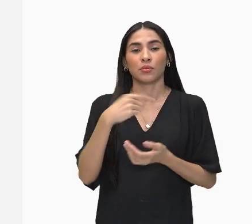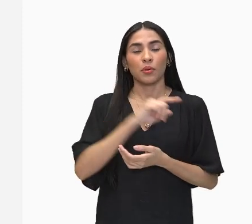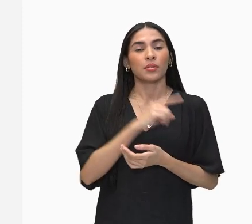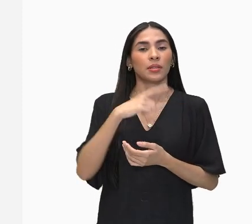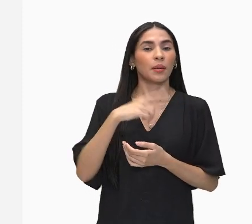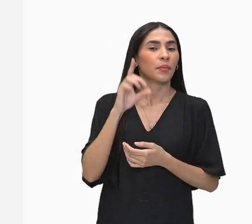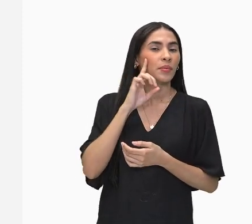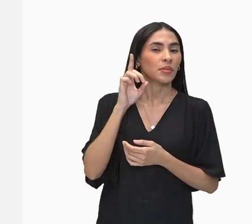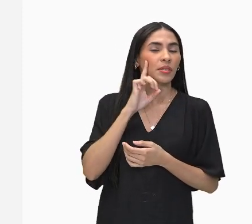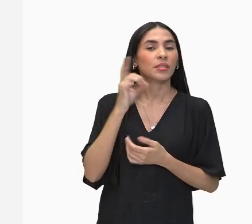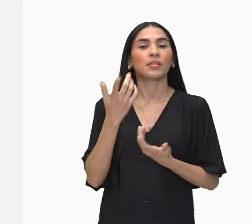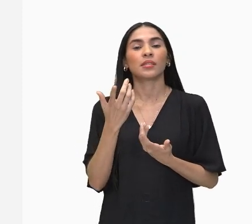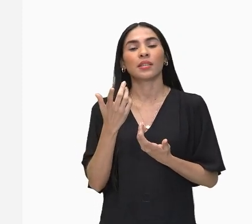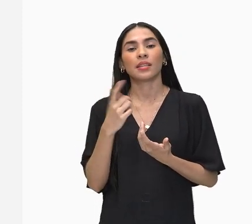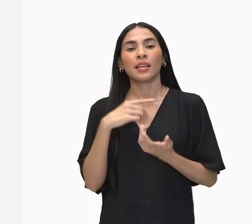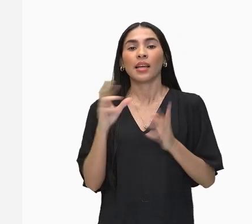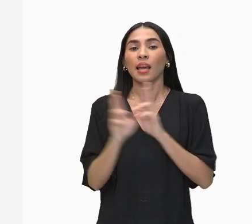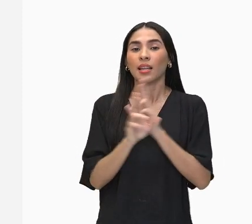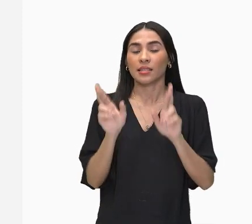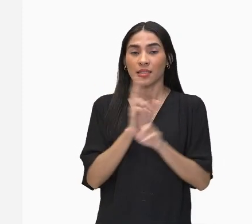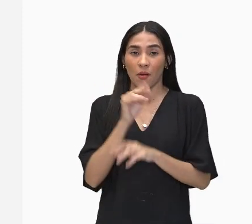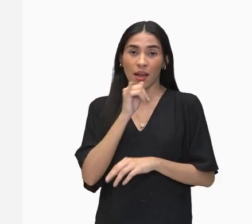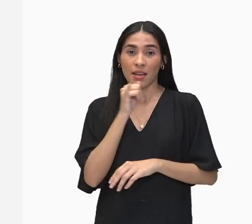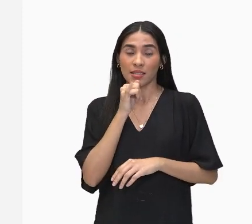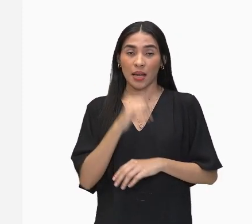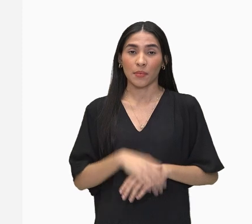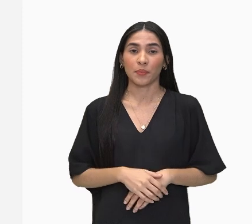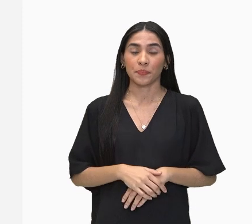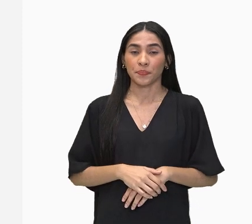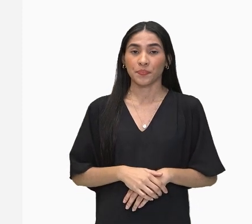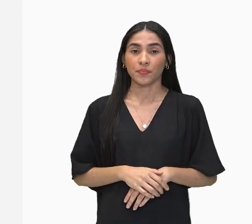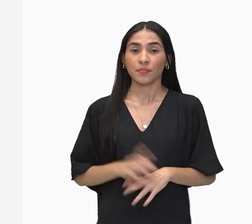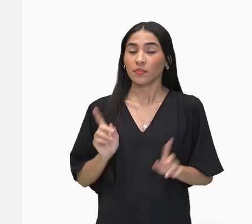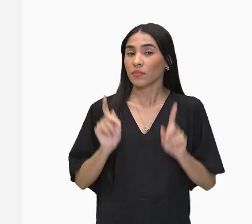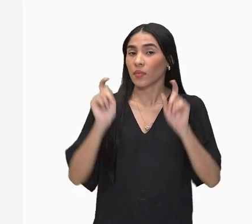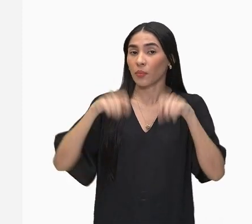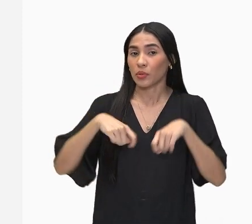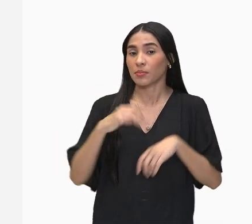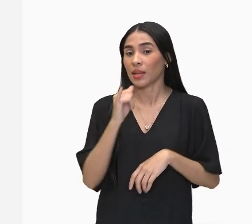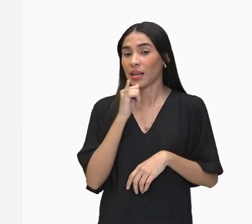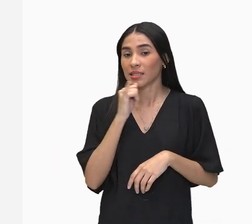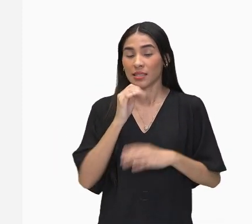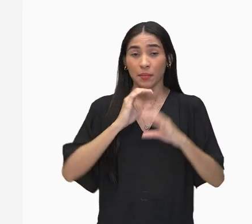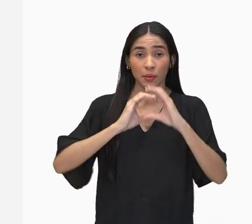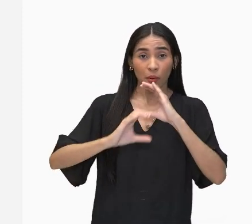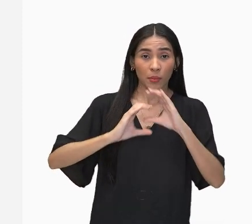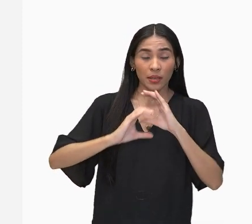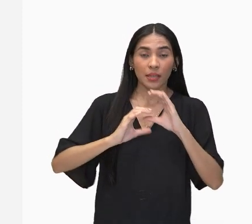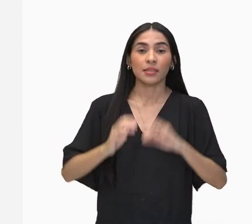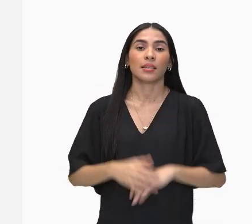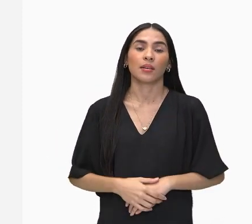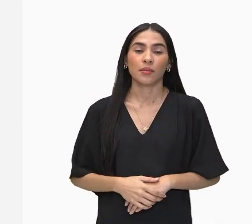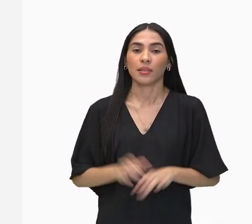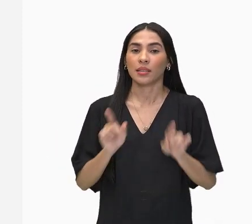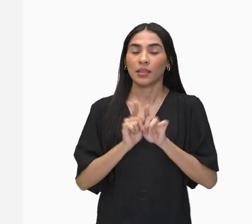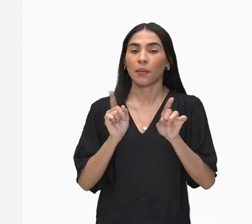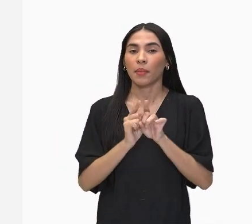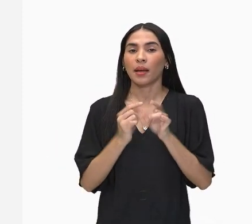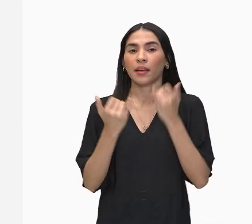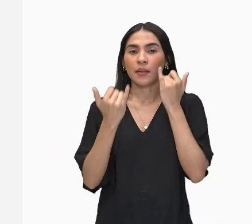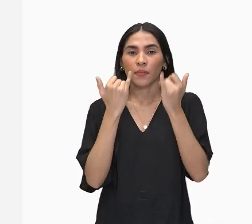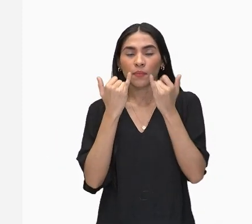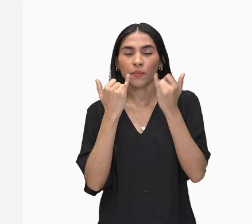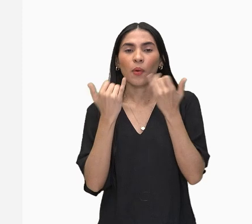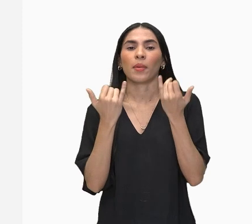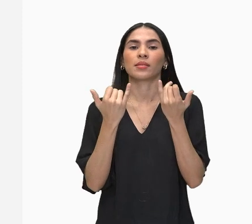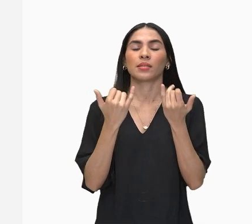dia, relacionado, às possibilidades de comunicação, o fluxo de informações